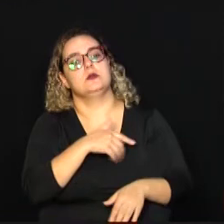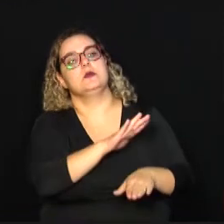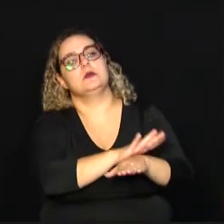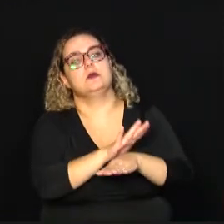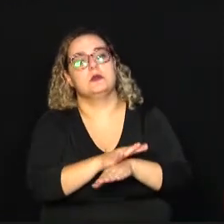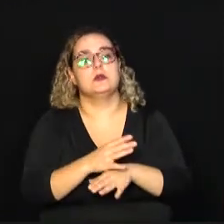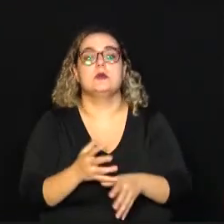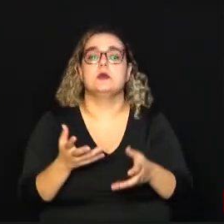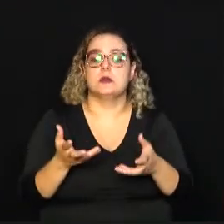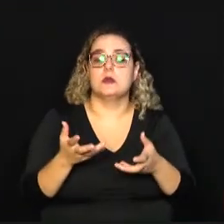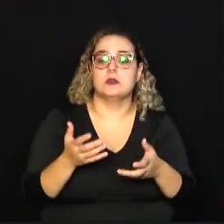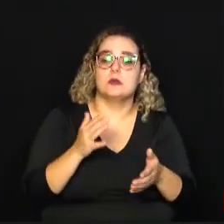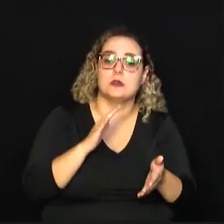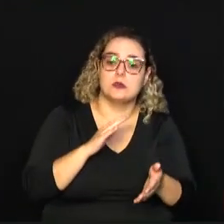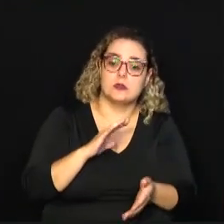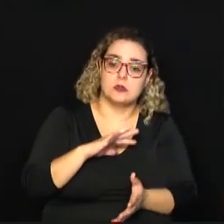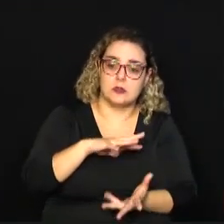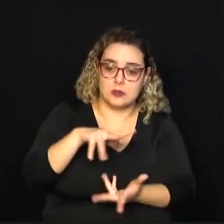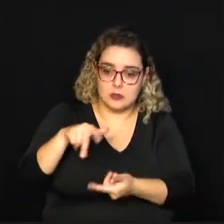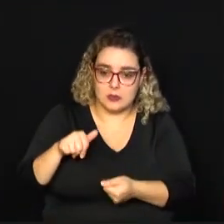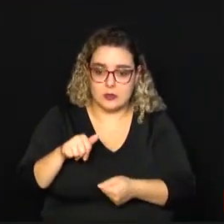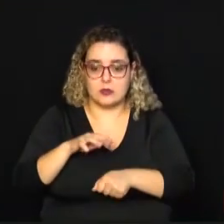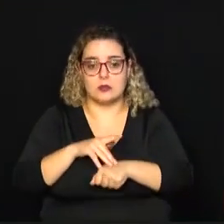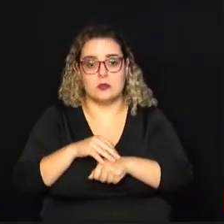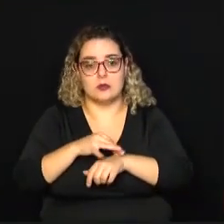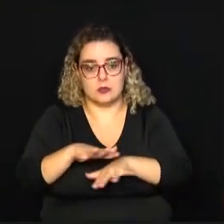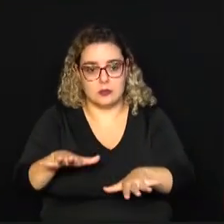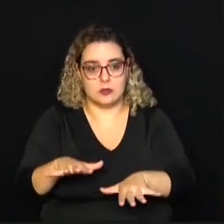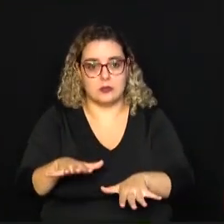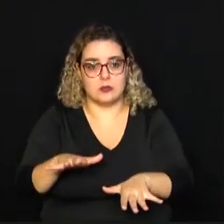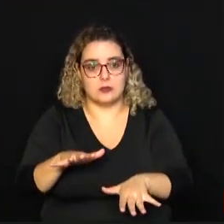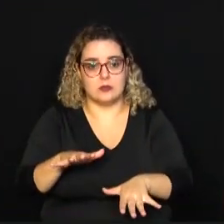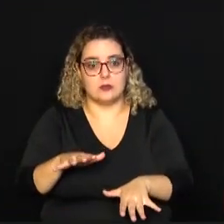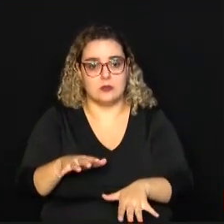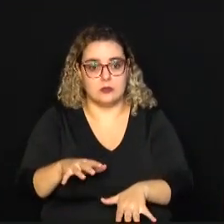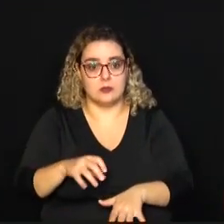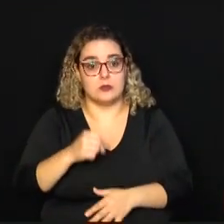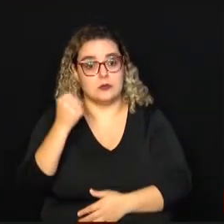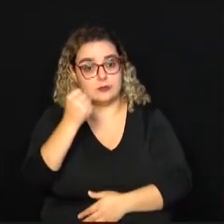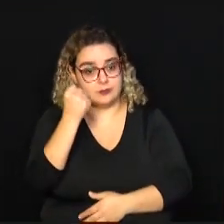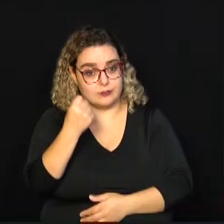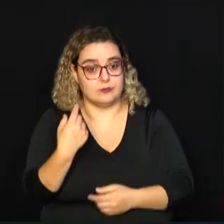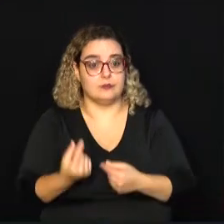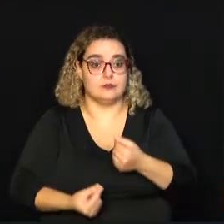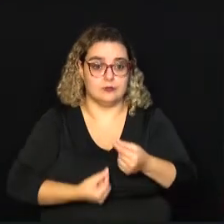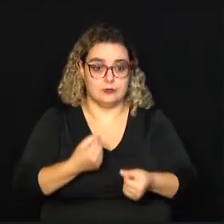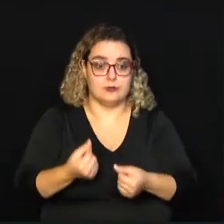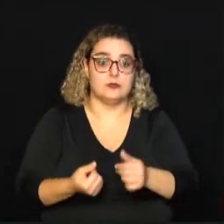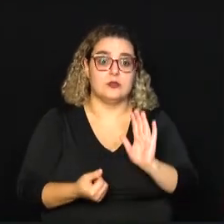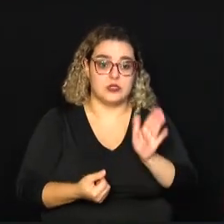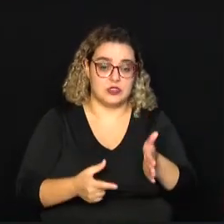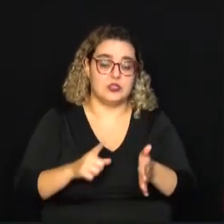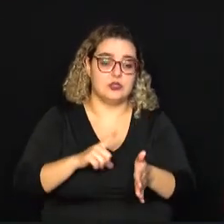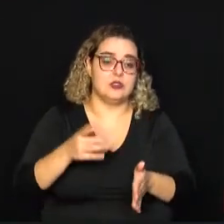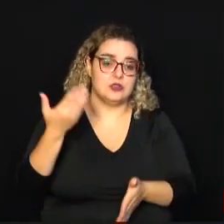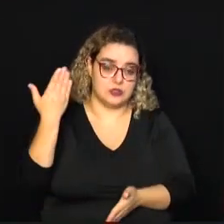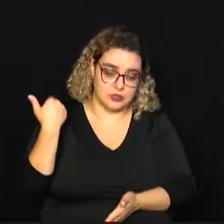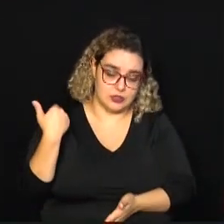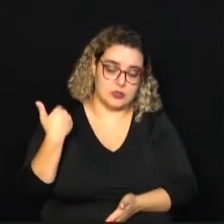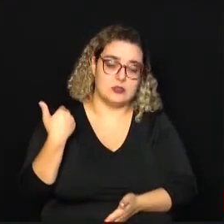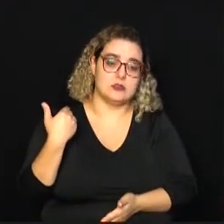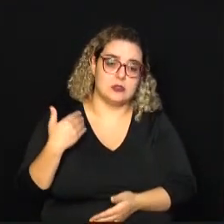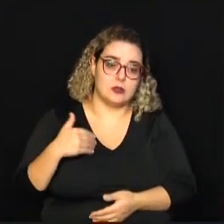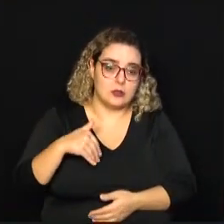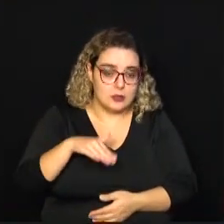né, dessa crise sanitária que agravou uma crise econômica que a gente já tinha, mas que agravou muito. Então, a